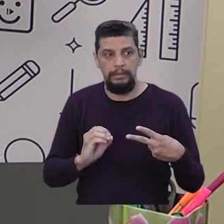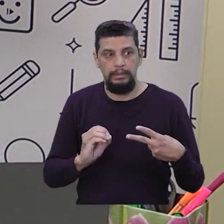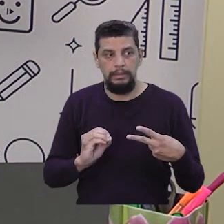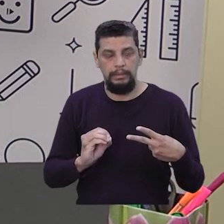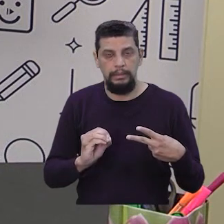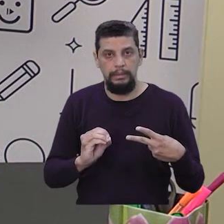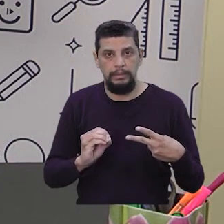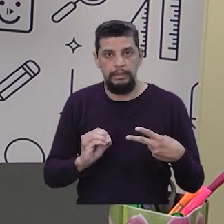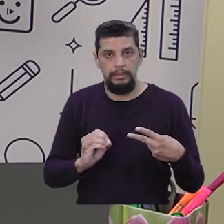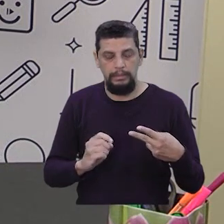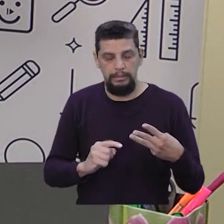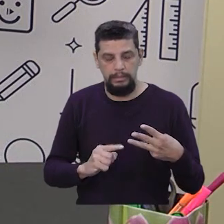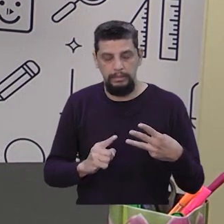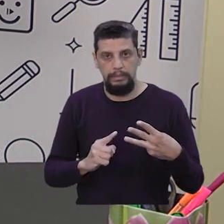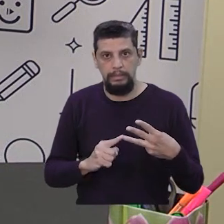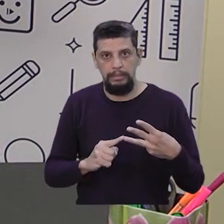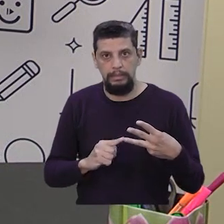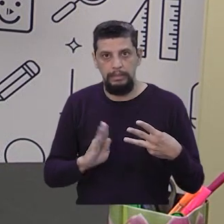o